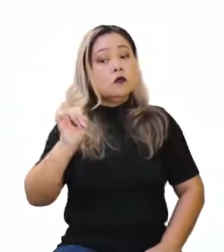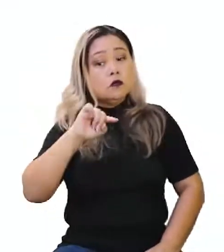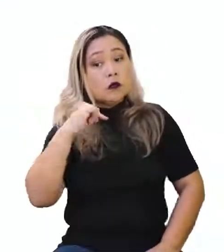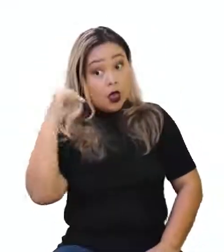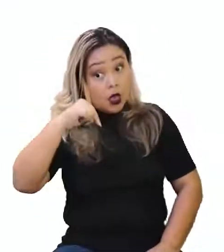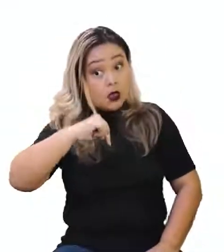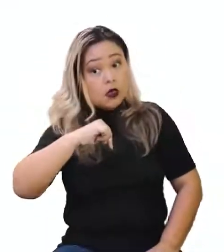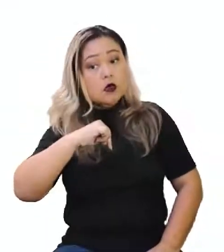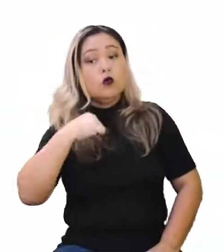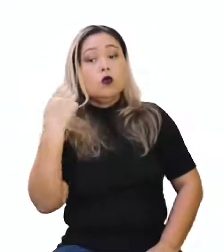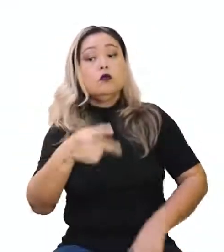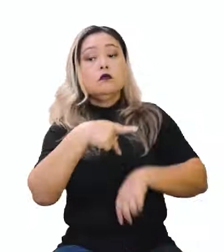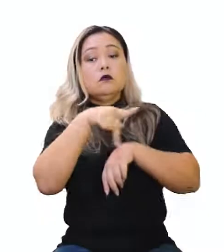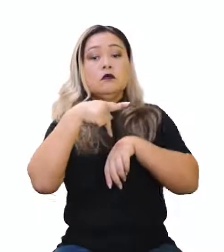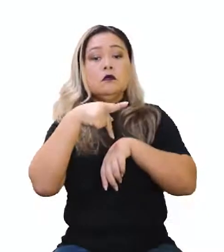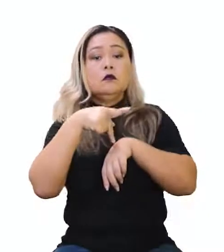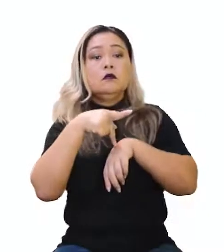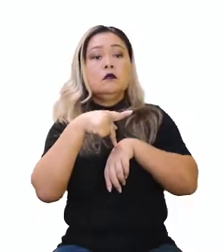nosso país.